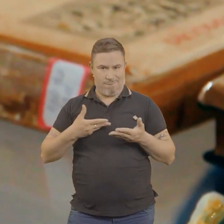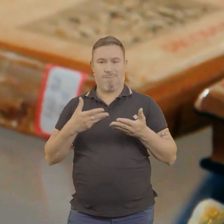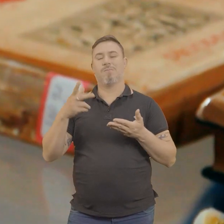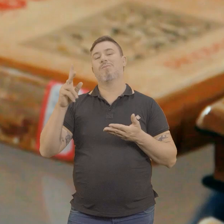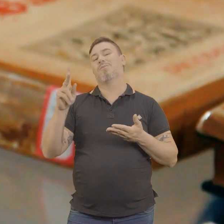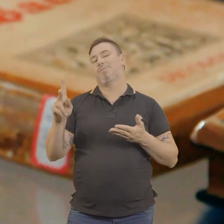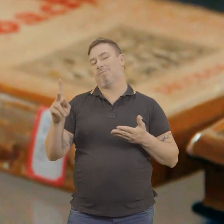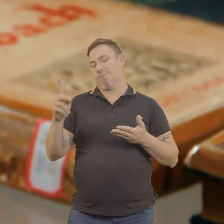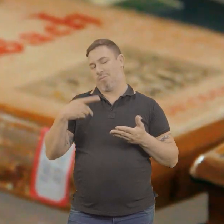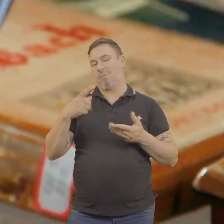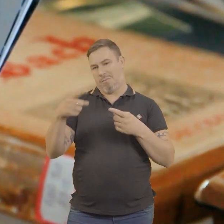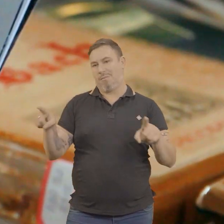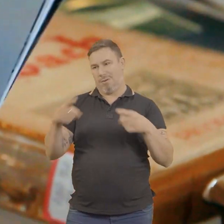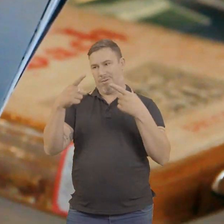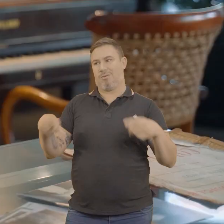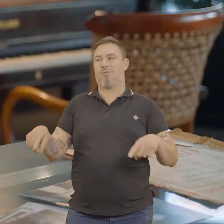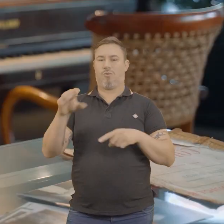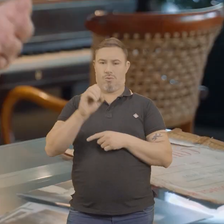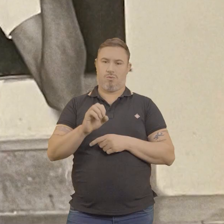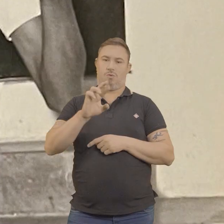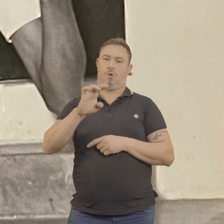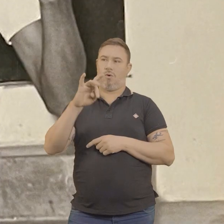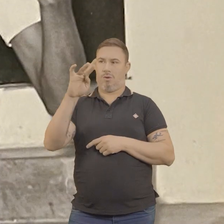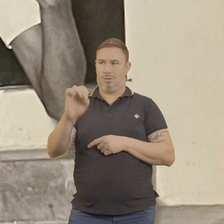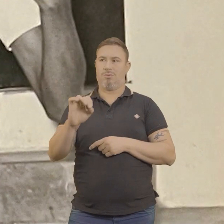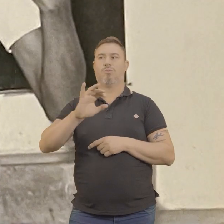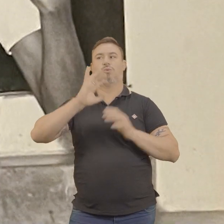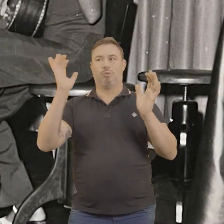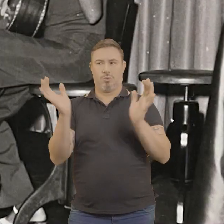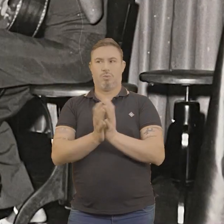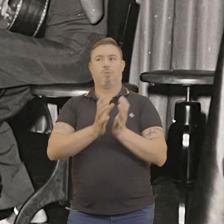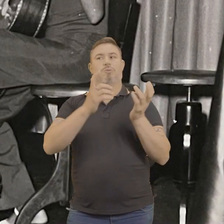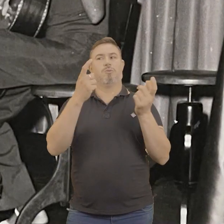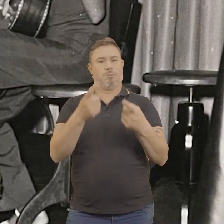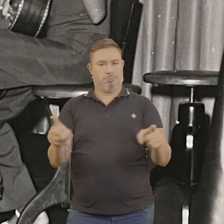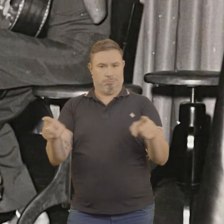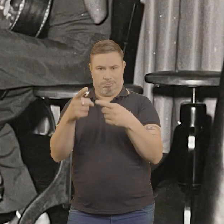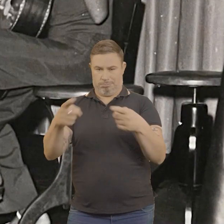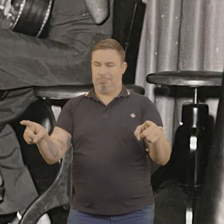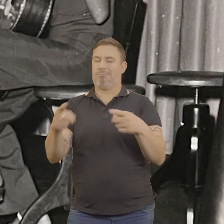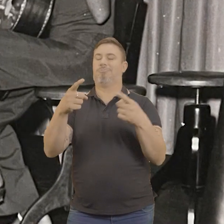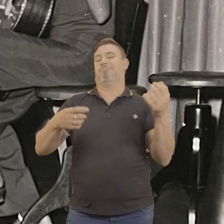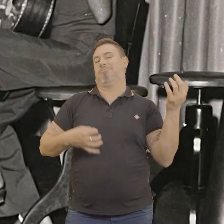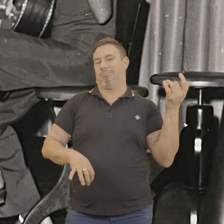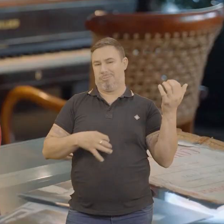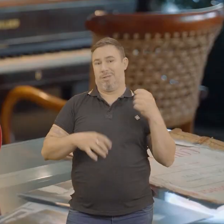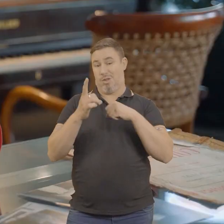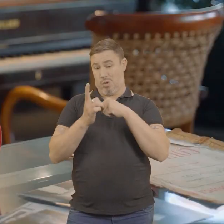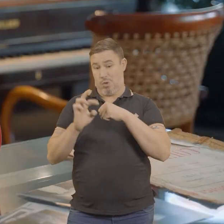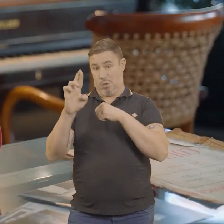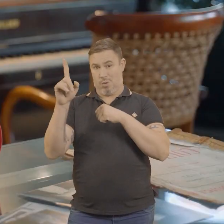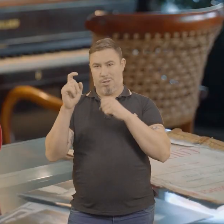Orlando Leite para criar um núcleo de violão. É tanto que o Marcos Maia, nosso professor doutor da UES hoje, iniciou